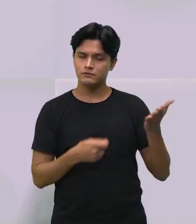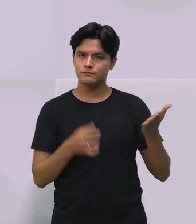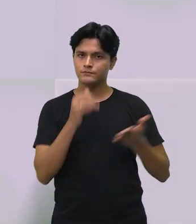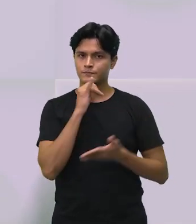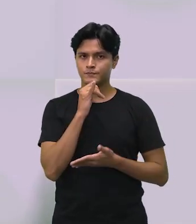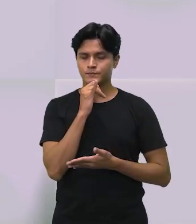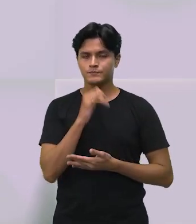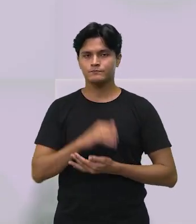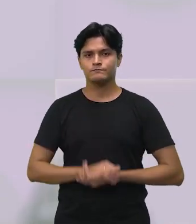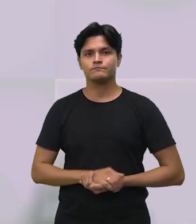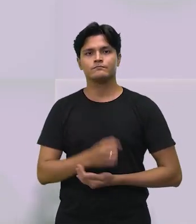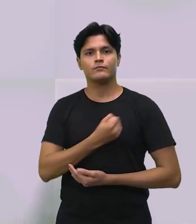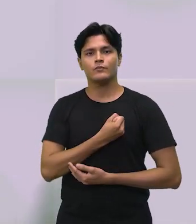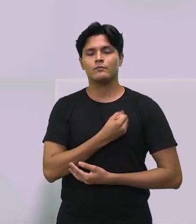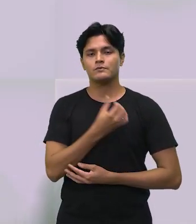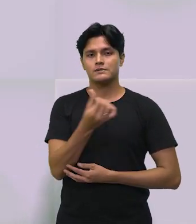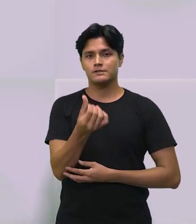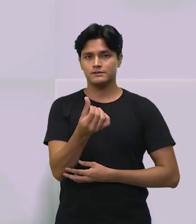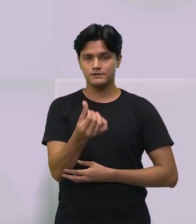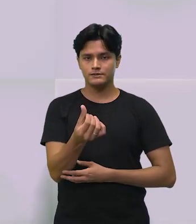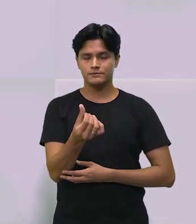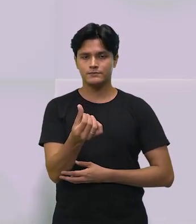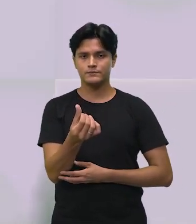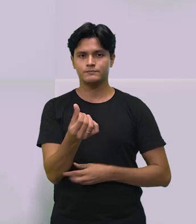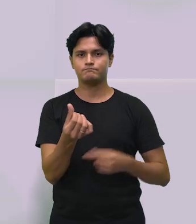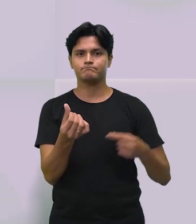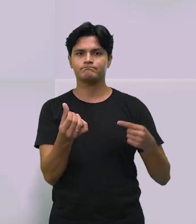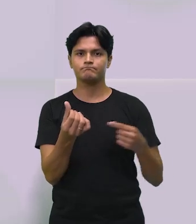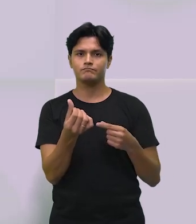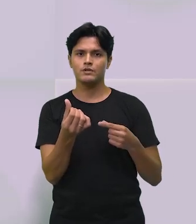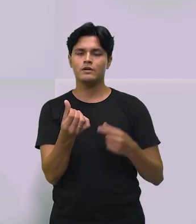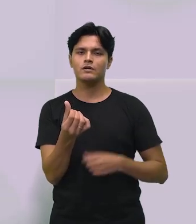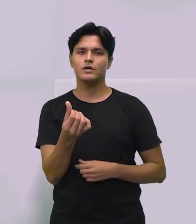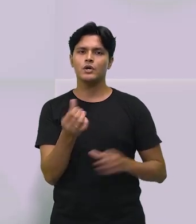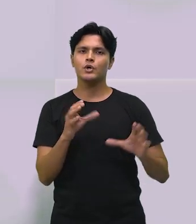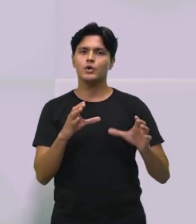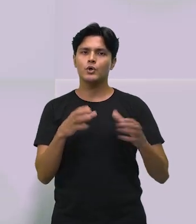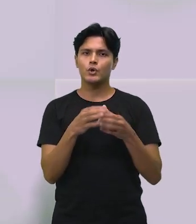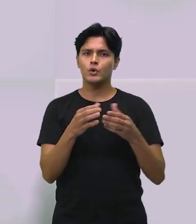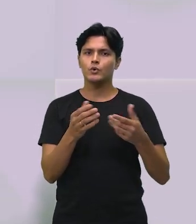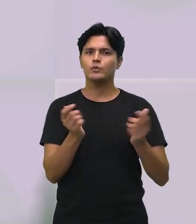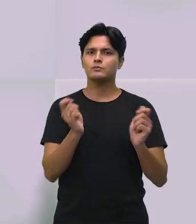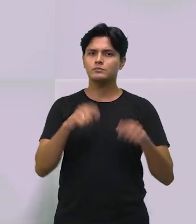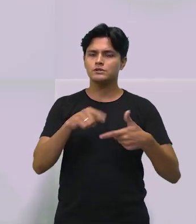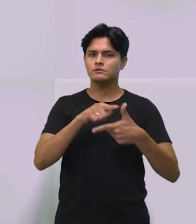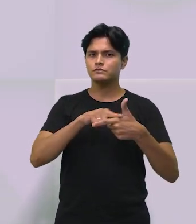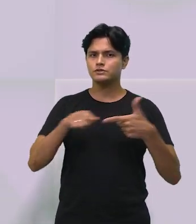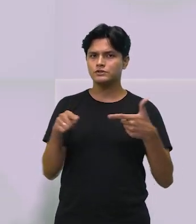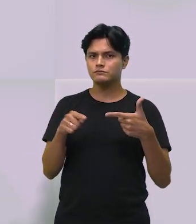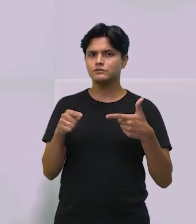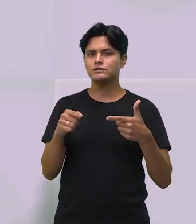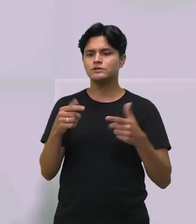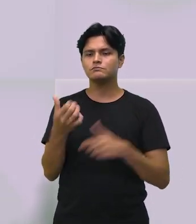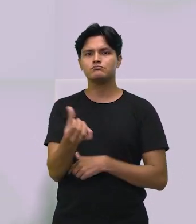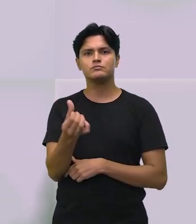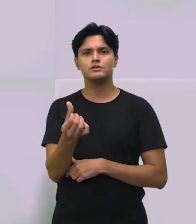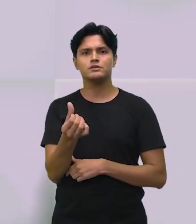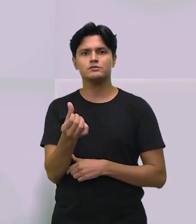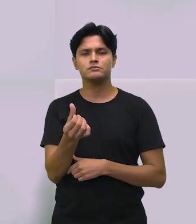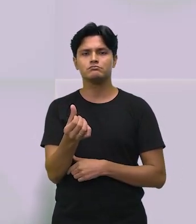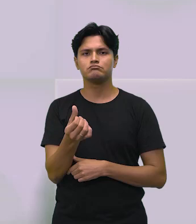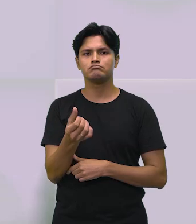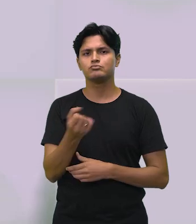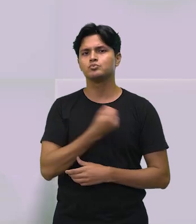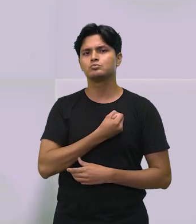o número 6. Quais são os divisores de 6? Quais são os números que dividem o